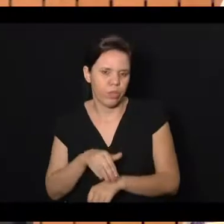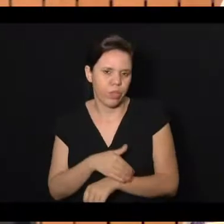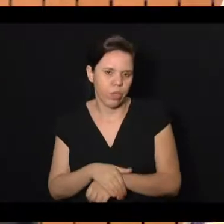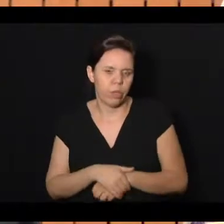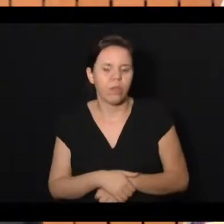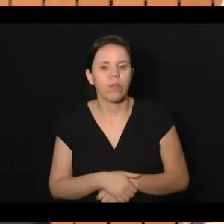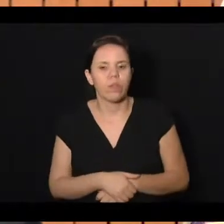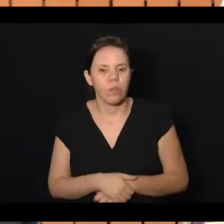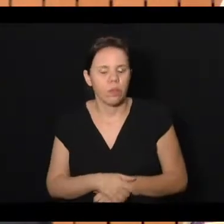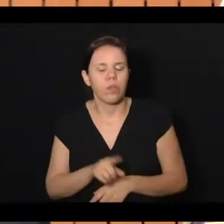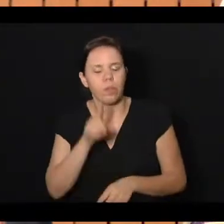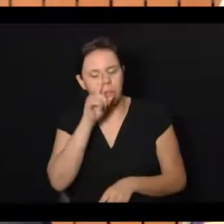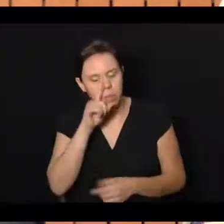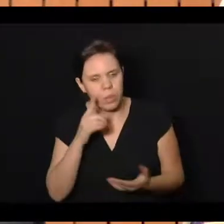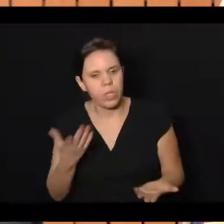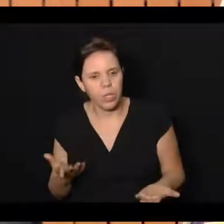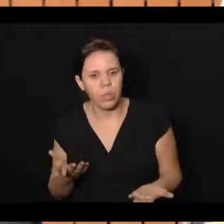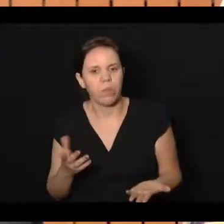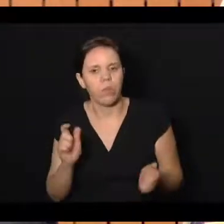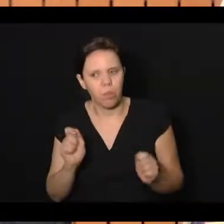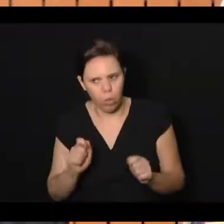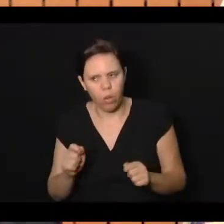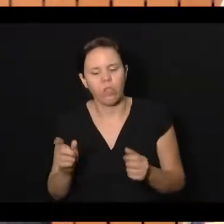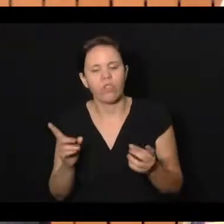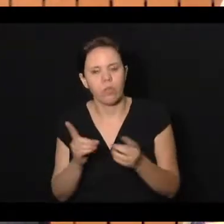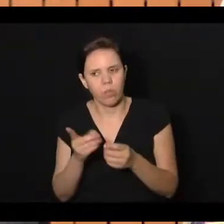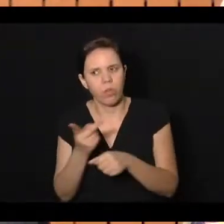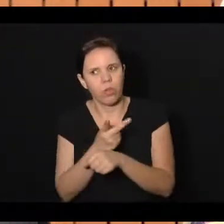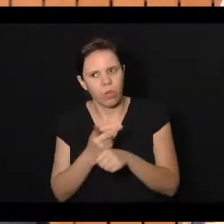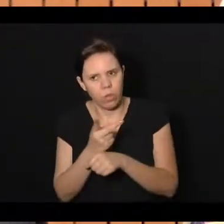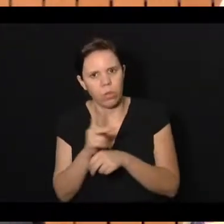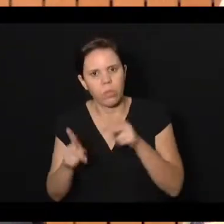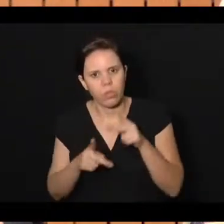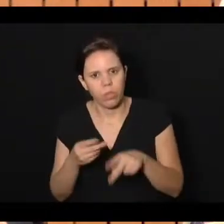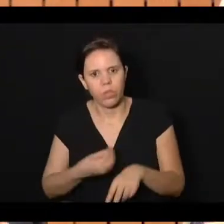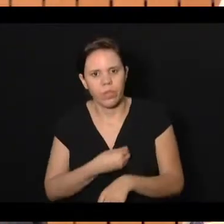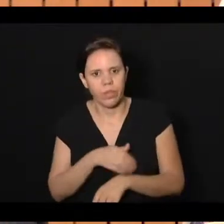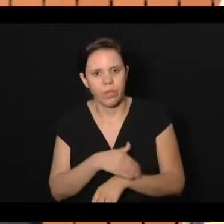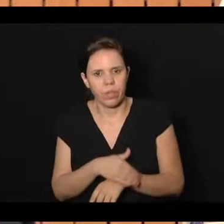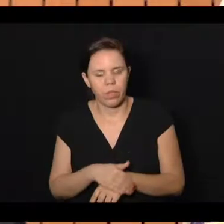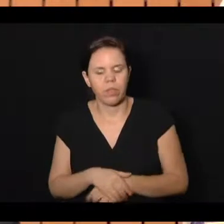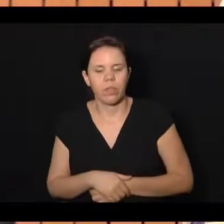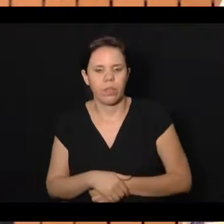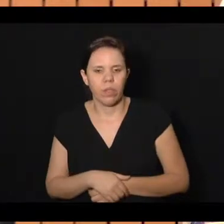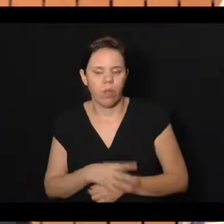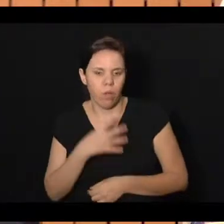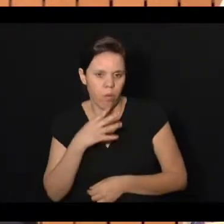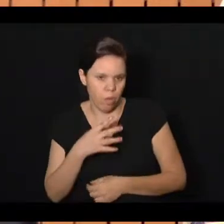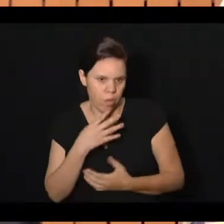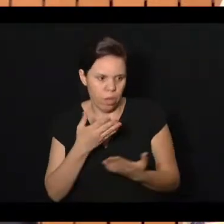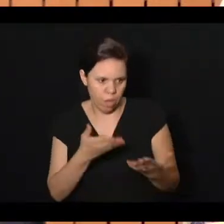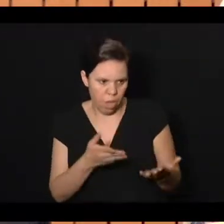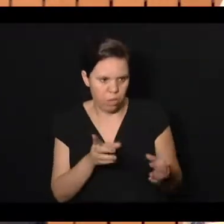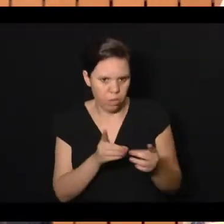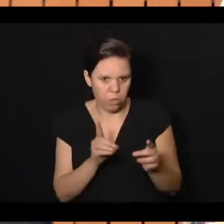serviço que qualquer pessoa poderia procurar inclusive a população de rua na maioria das vezes ela conhece os serviços só o serviço eles têm algum